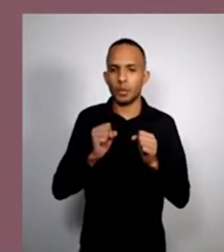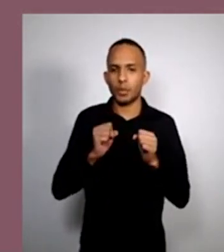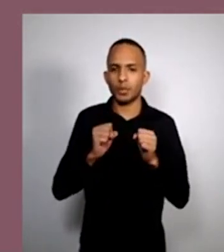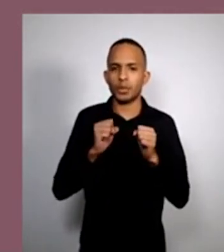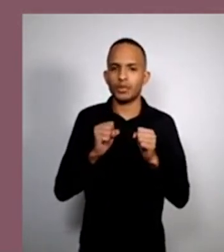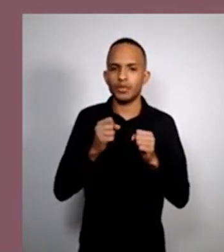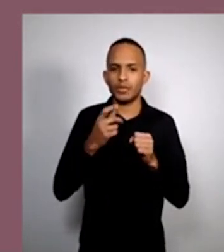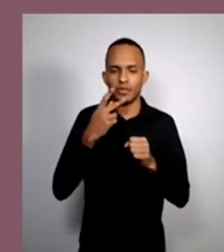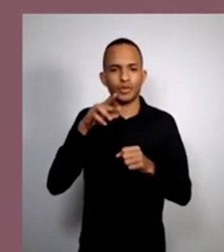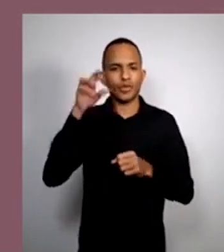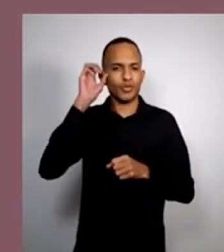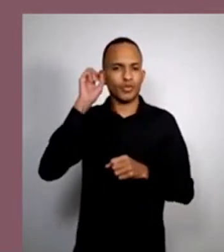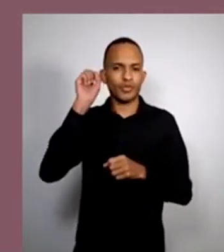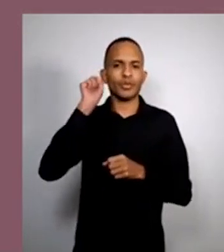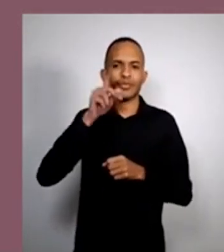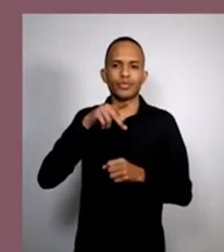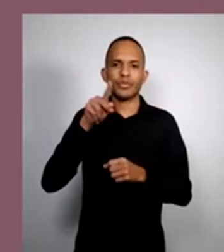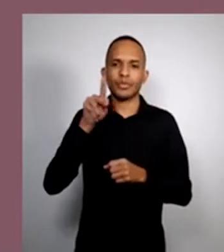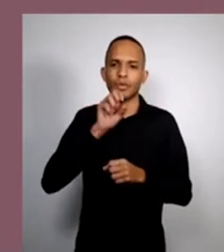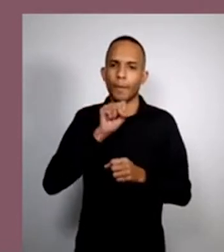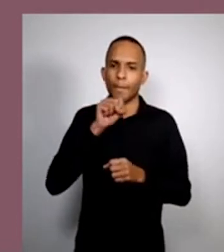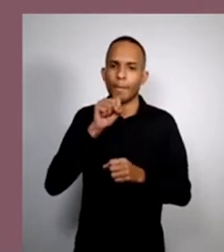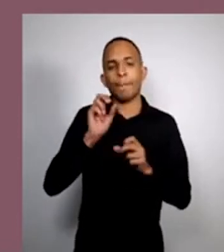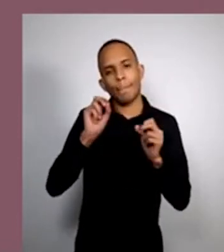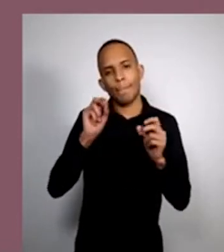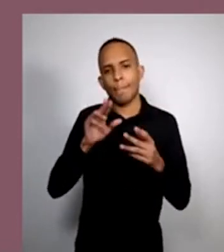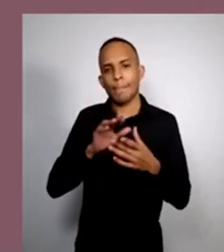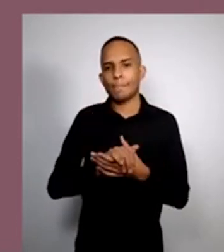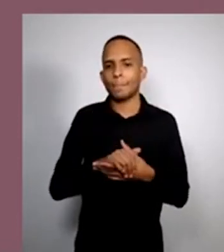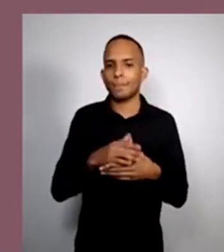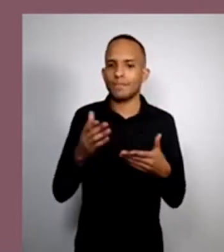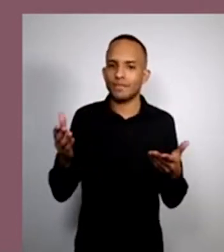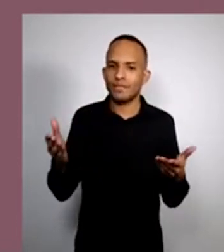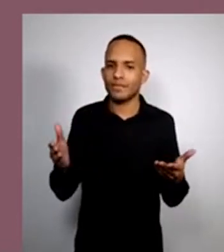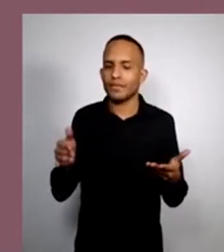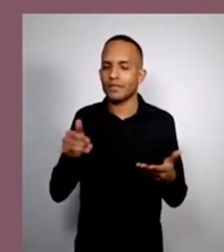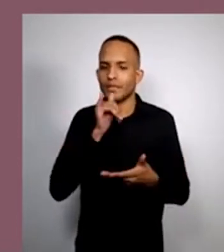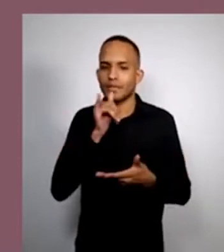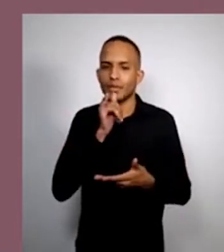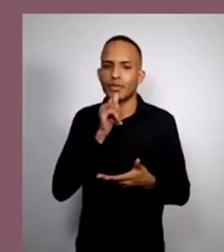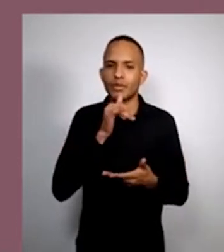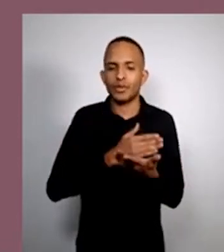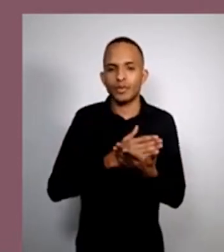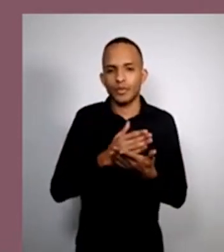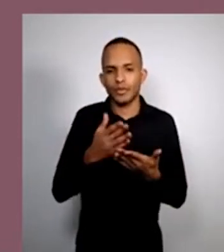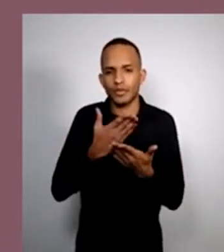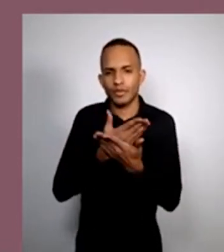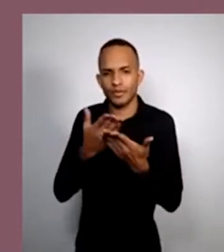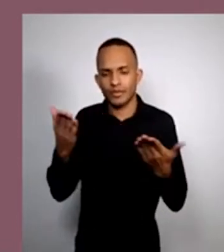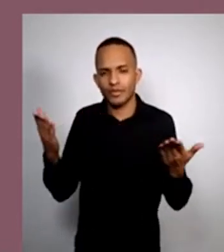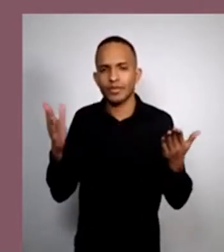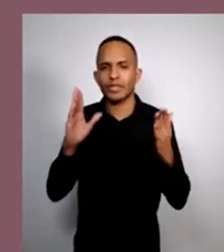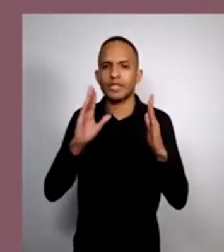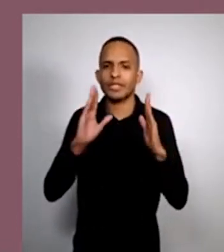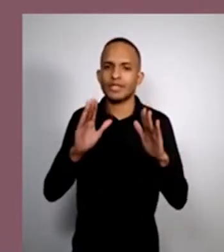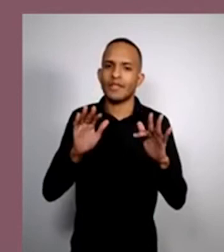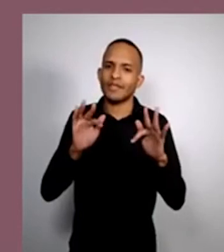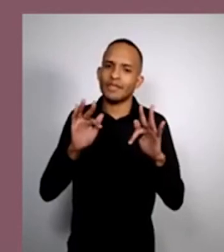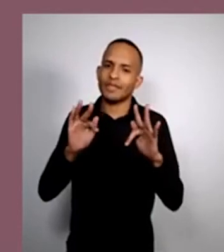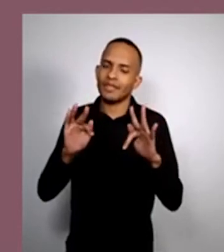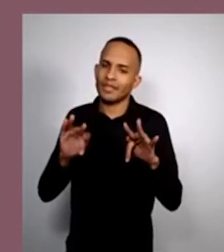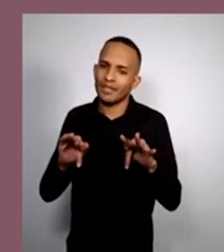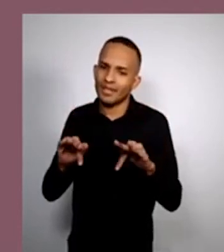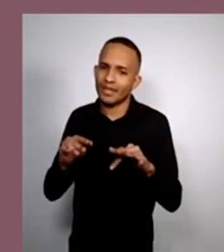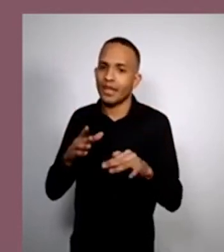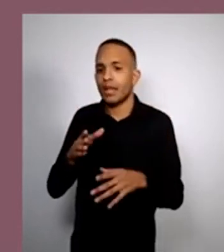Estávamos te ouvindo, professora. Tá bem. Como eu comecei, talvez seja a primeira a terminar, ou talvez também por ser a